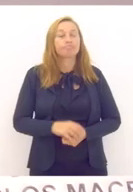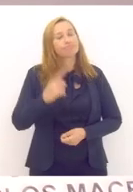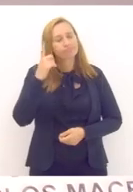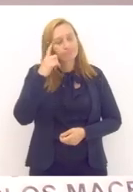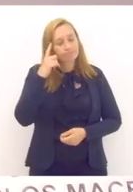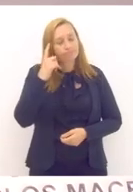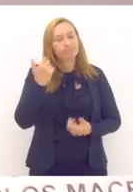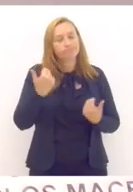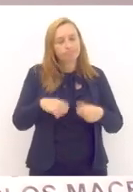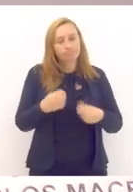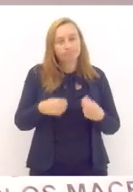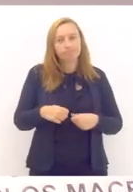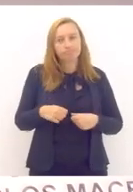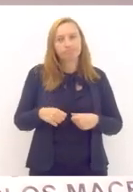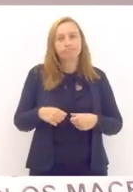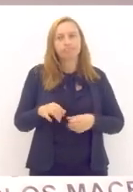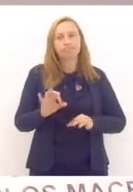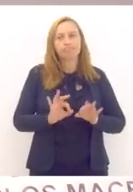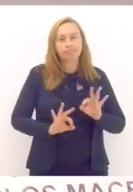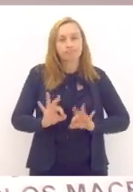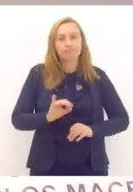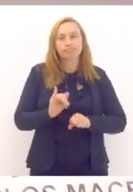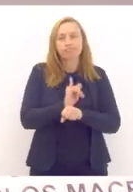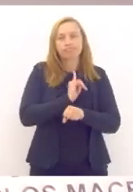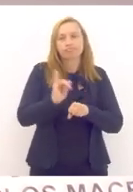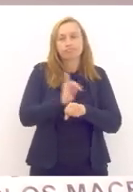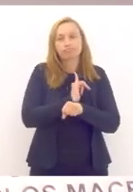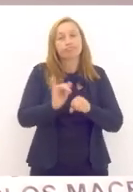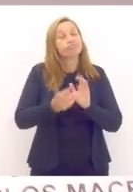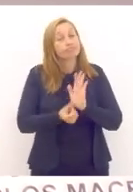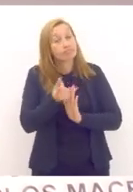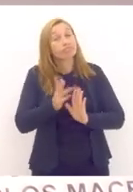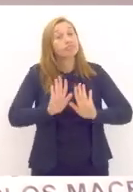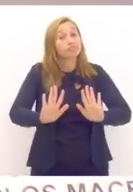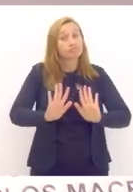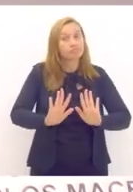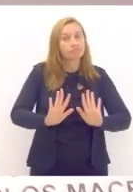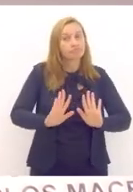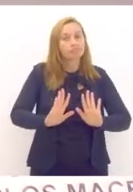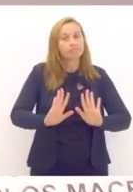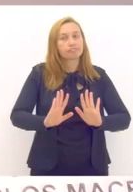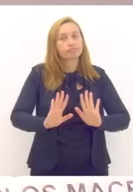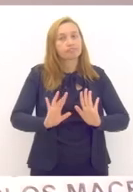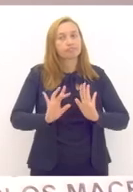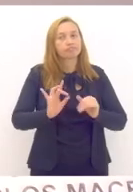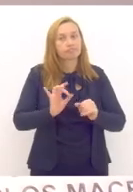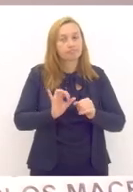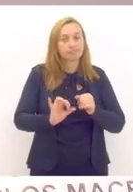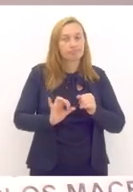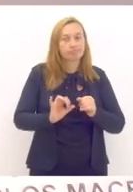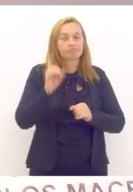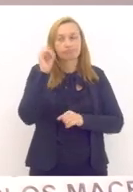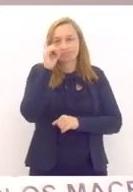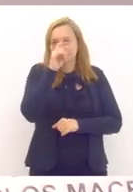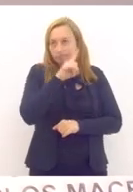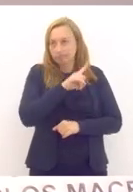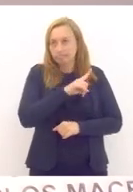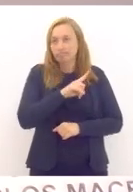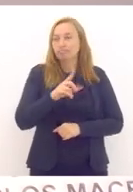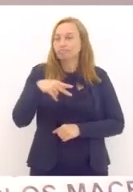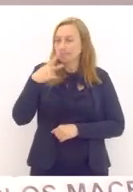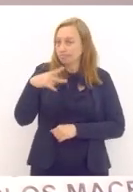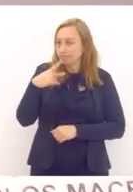expectativa e precisa ter esse planejamento orçamentário. Mas a realização é uma coisa completamente diferente. Como disse